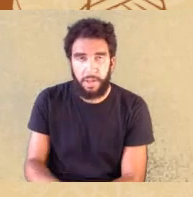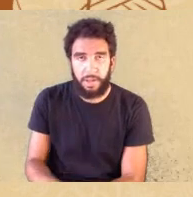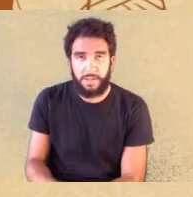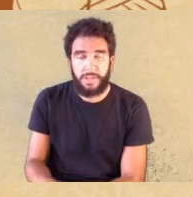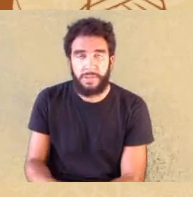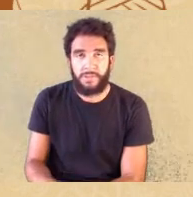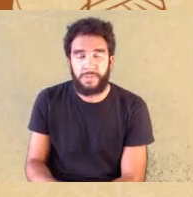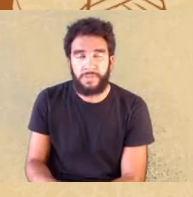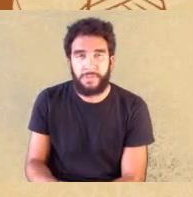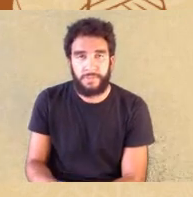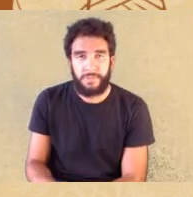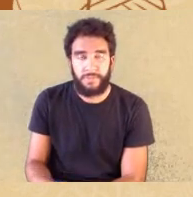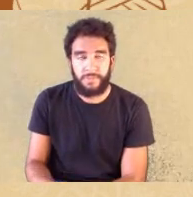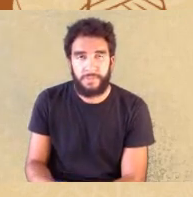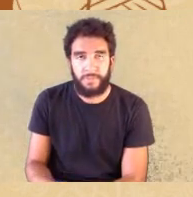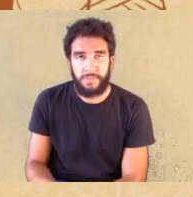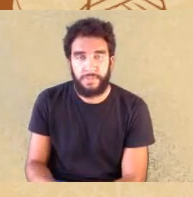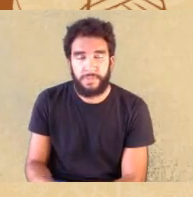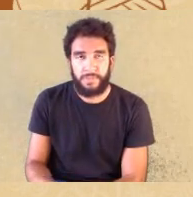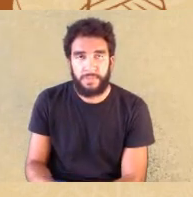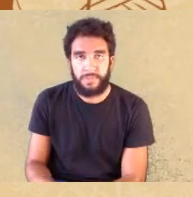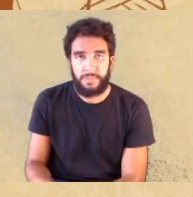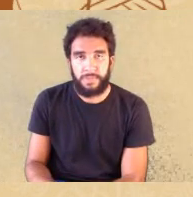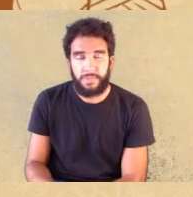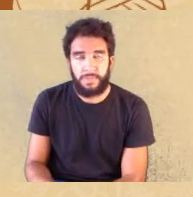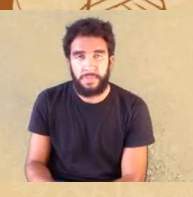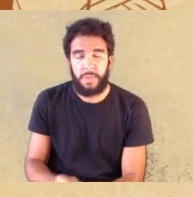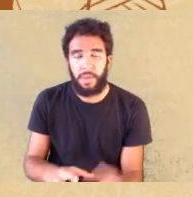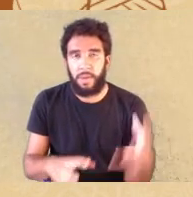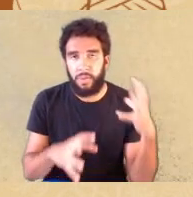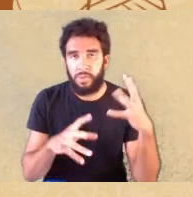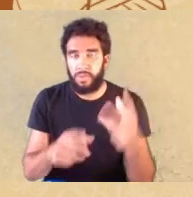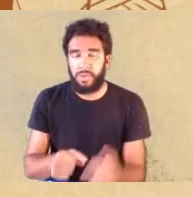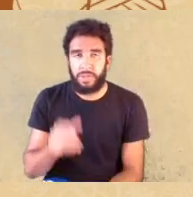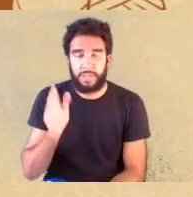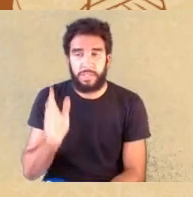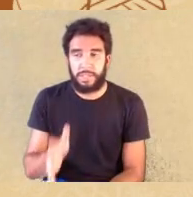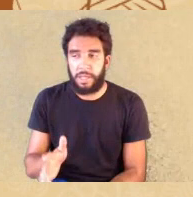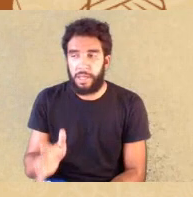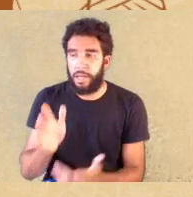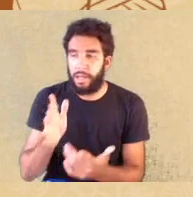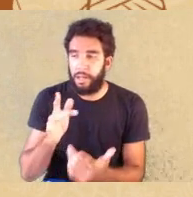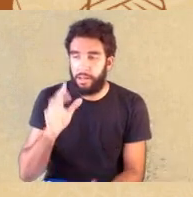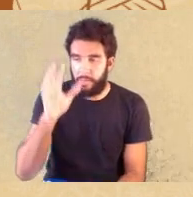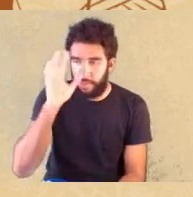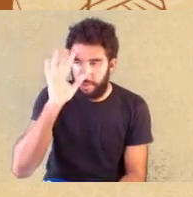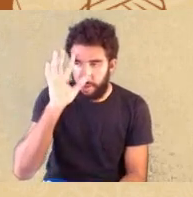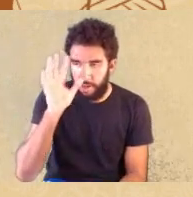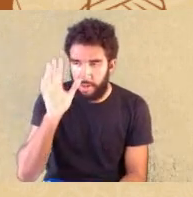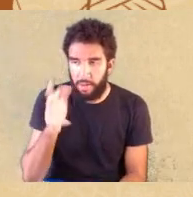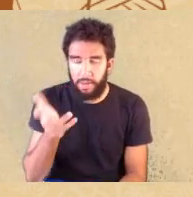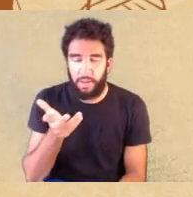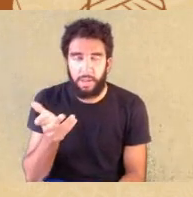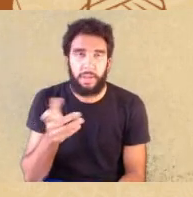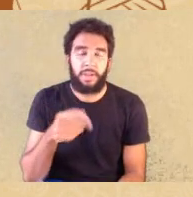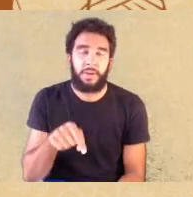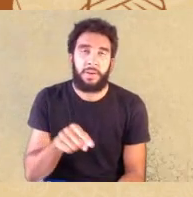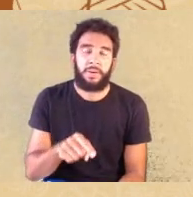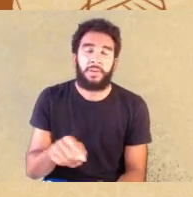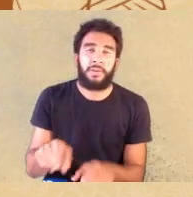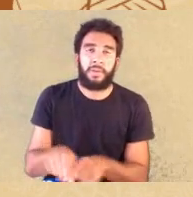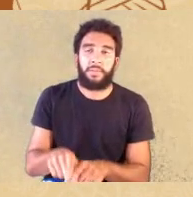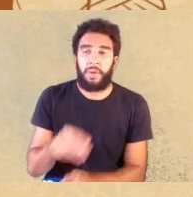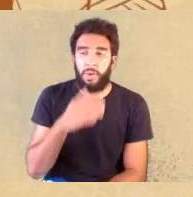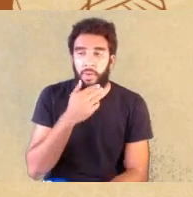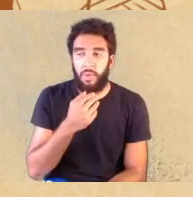de ideação suicida, todas já idealizaram suicídio, as respondentes, né, e dos homens trans